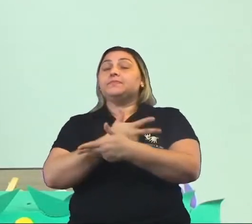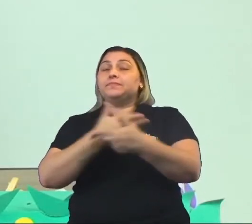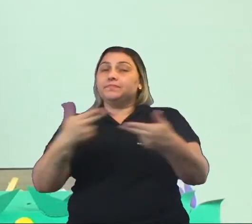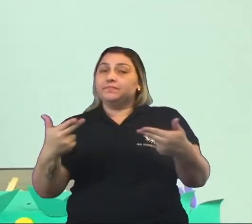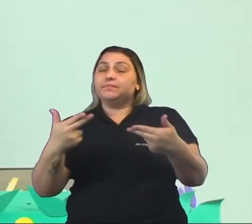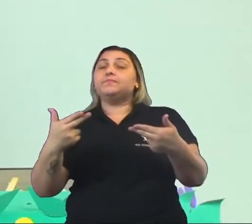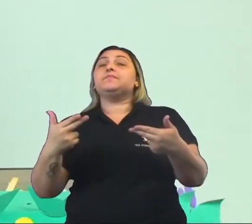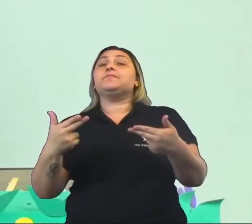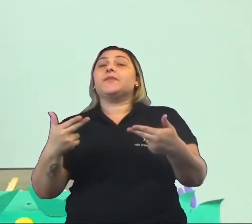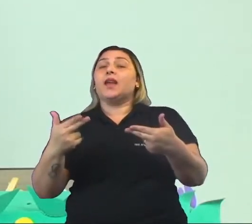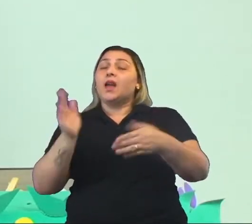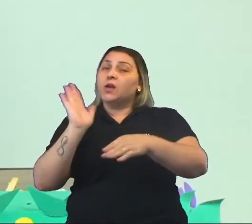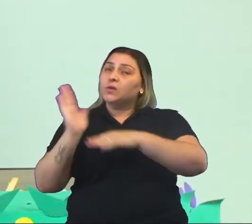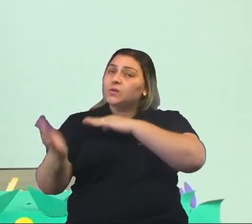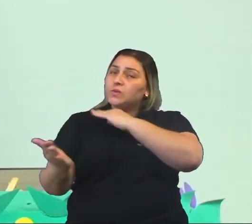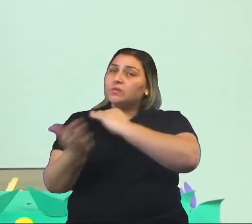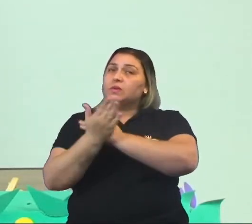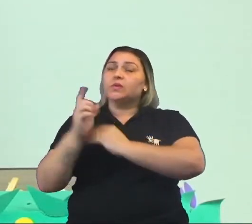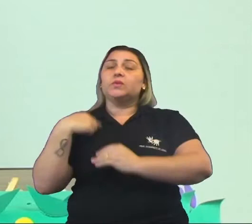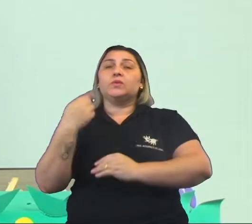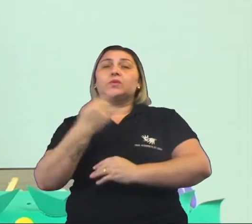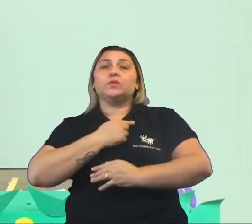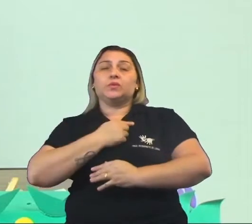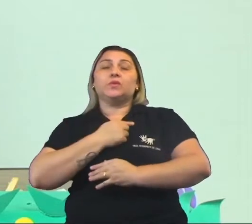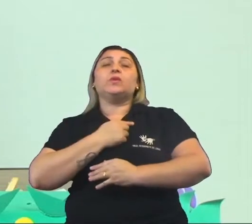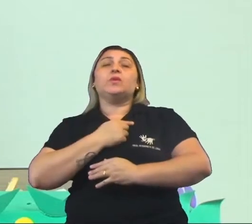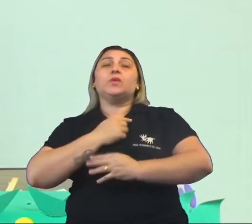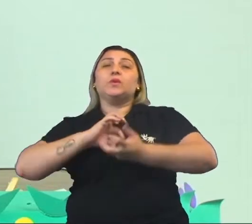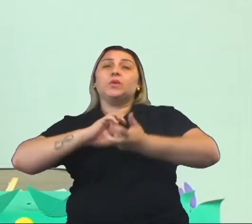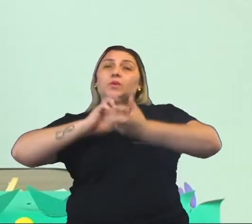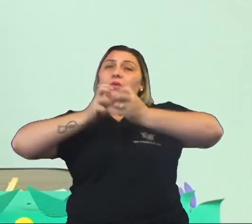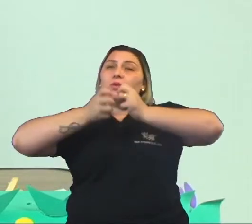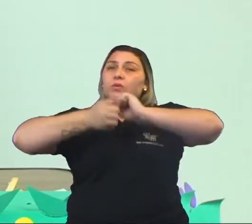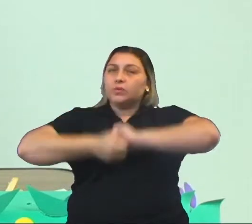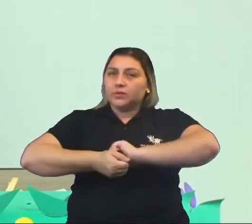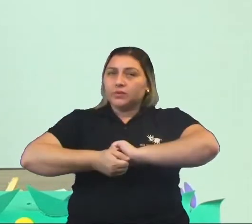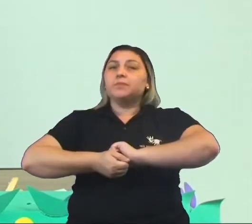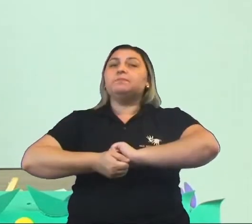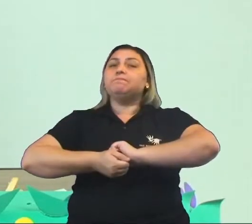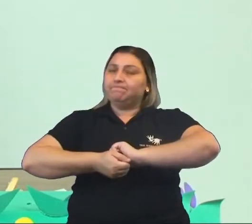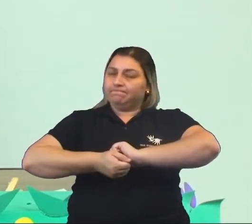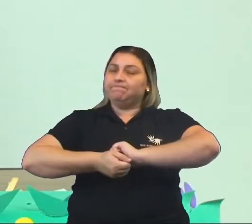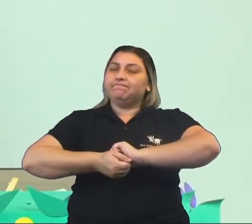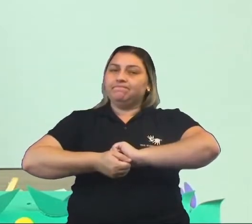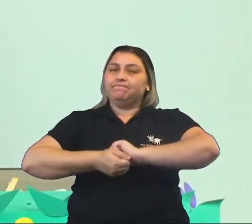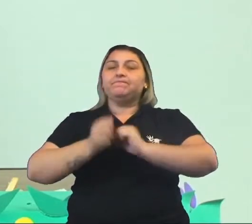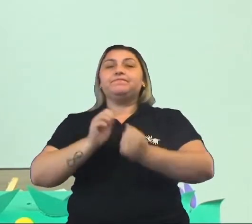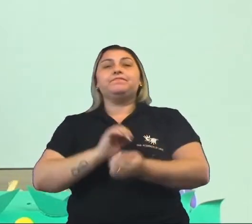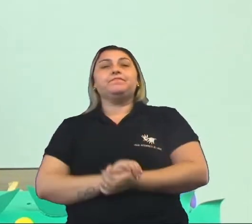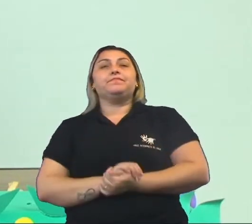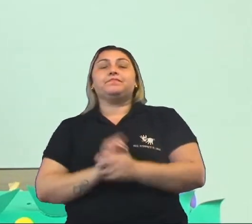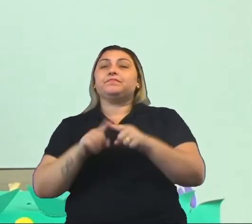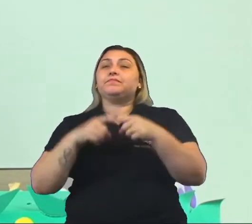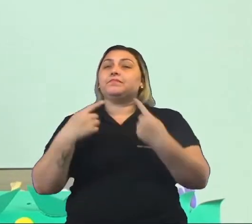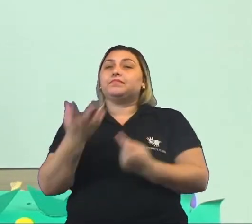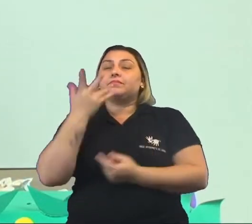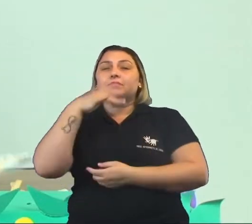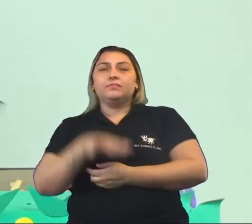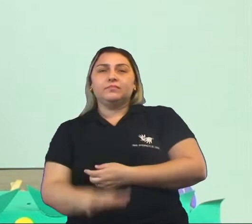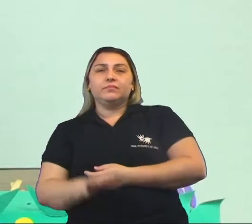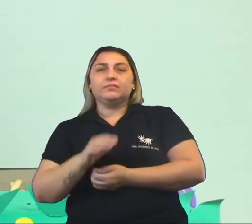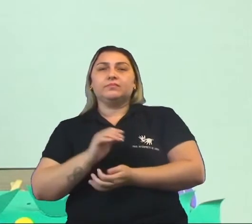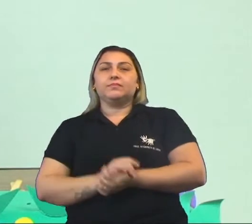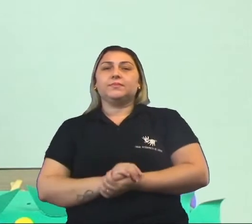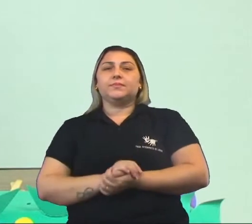que venham a favorecer o nosso organismo, isso mesmo, que venham nos sustentar. Mas, crianças,